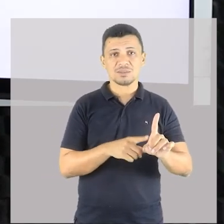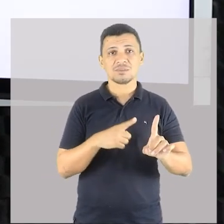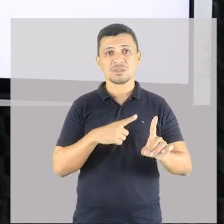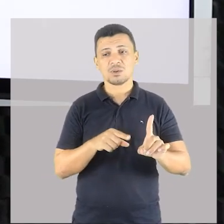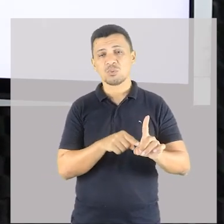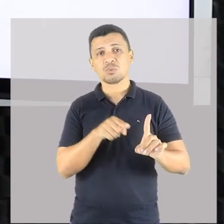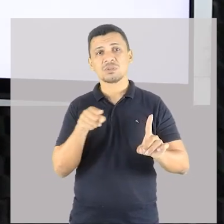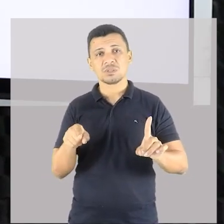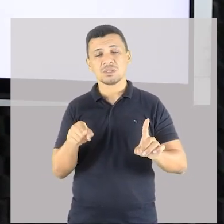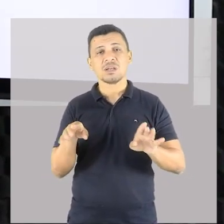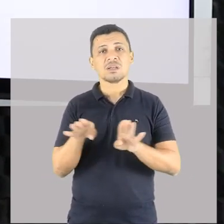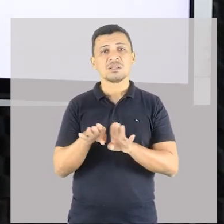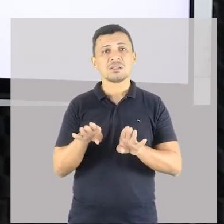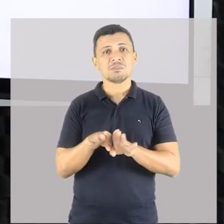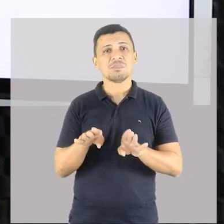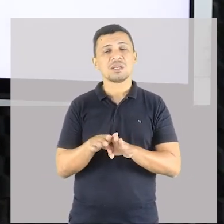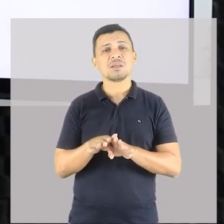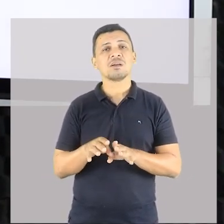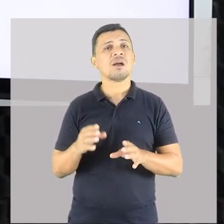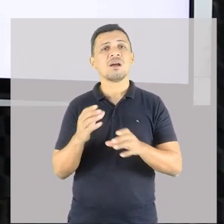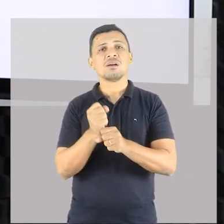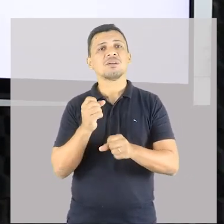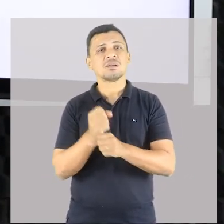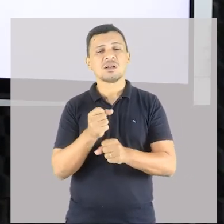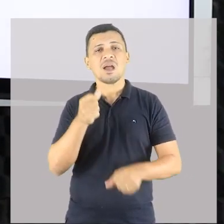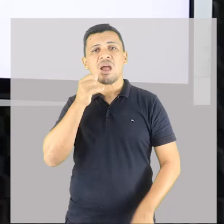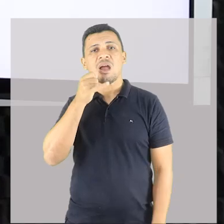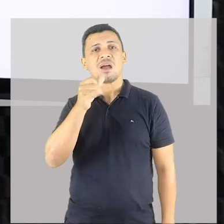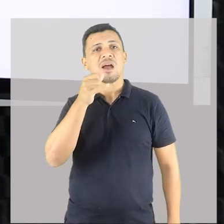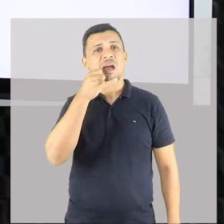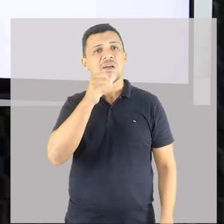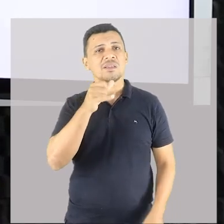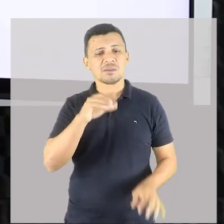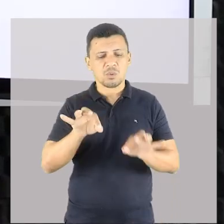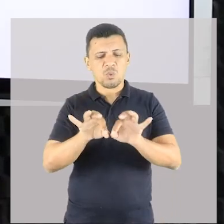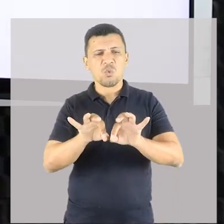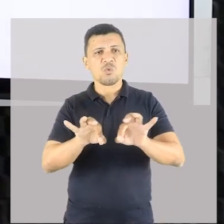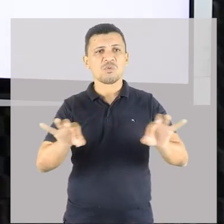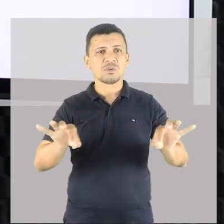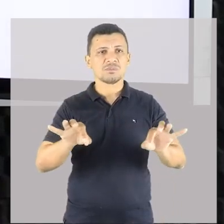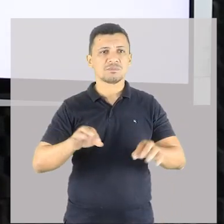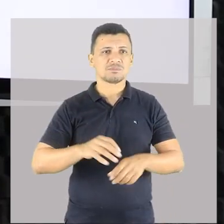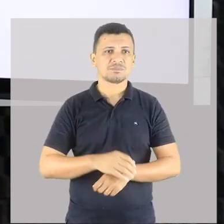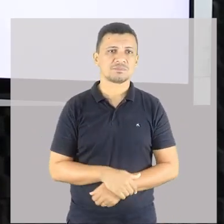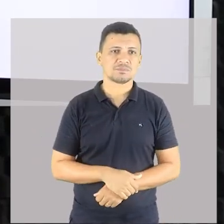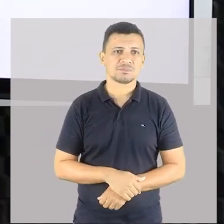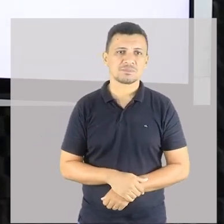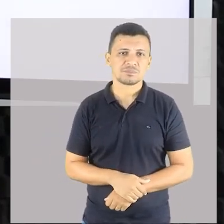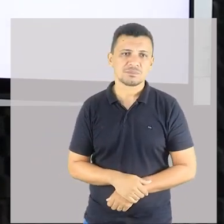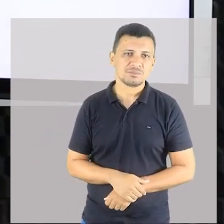do fio e diretamente proporcional à corrente elétrica que atravessa o fio. Então vamos aqui, ó.